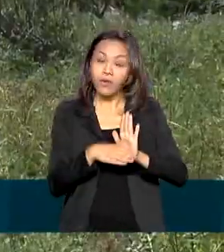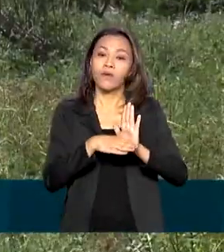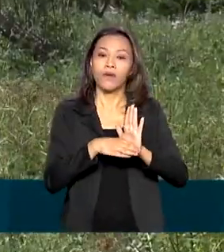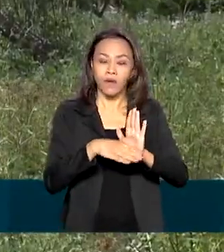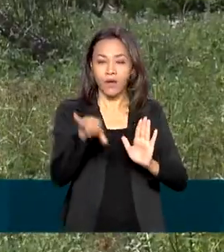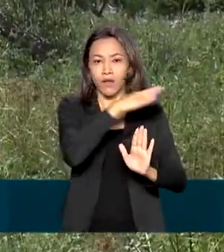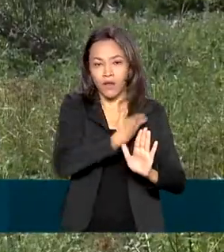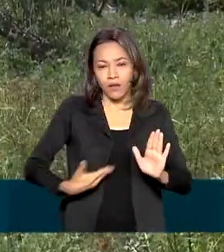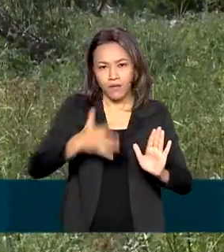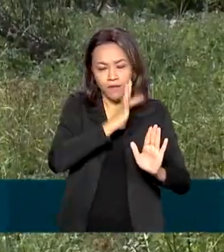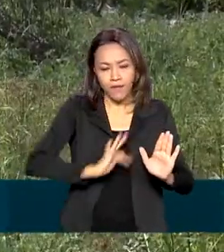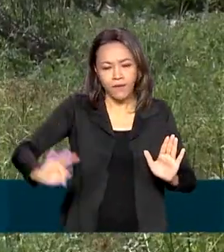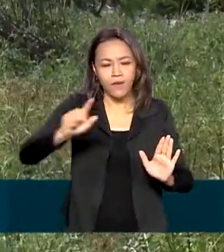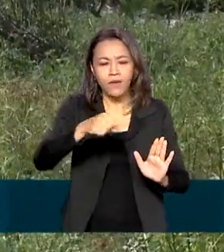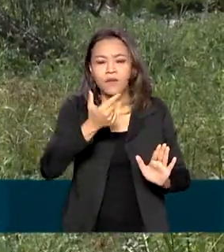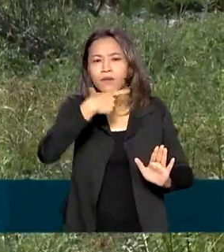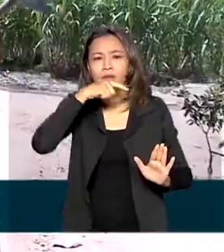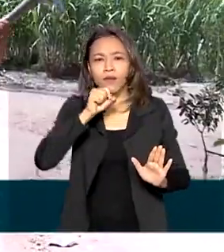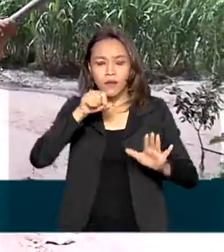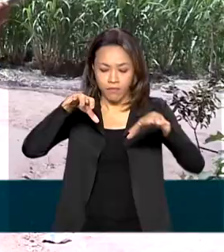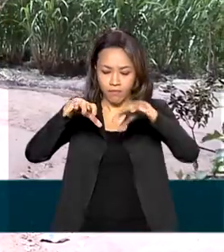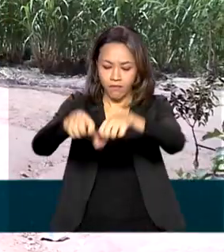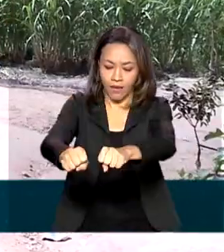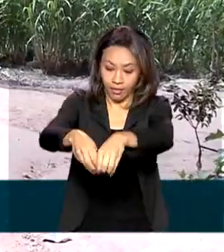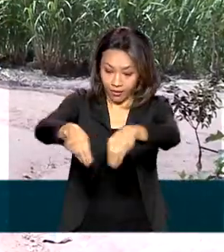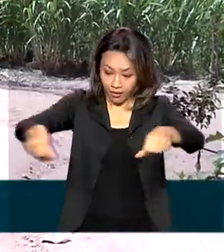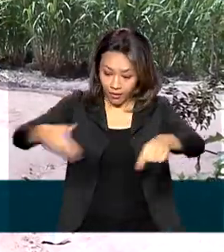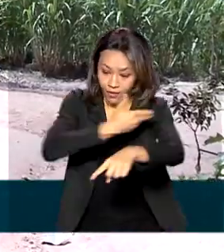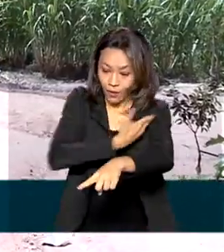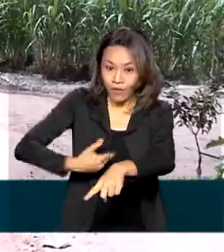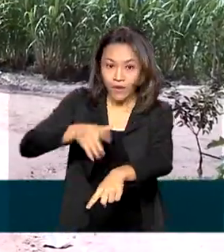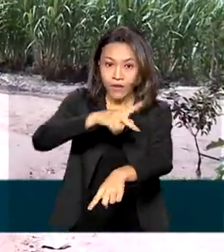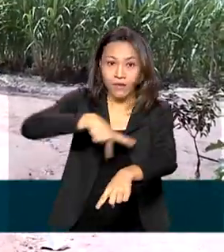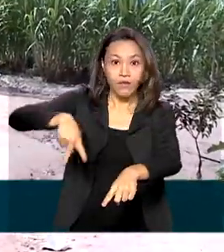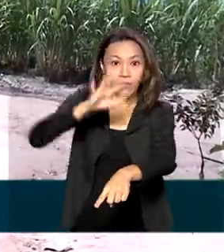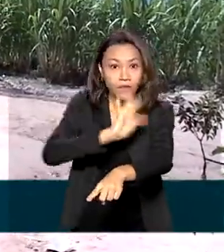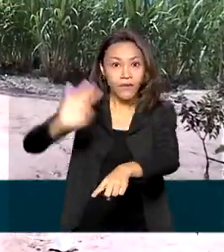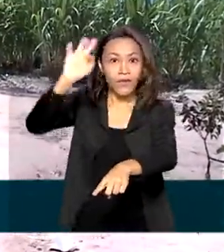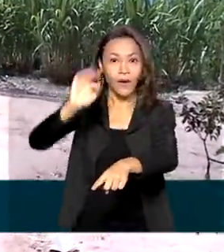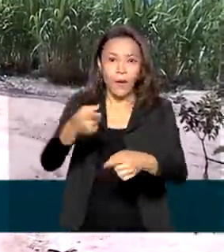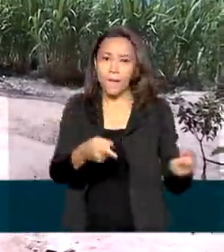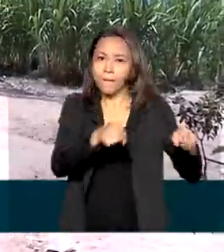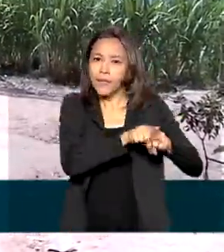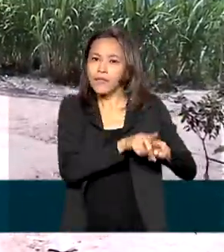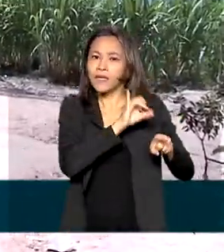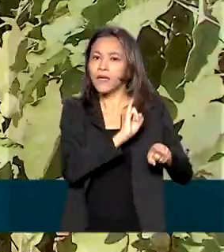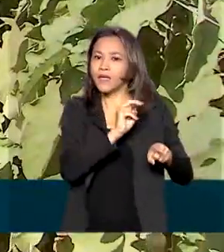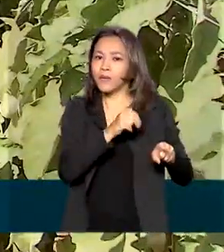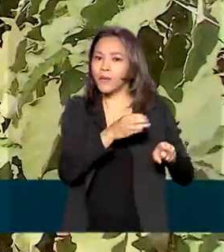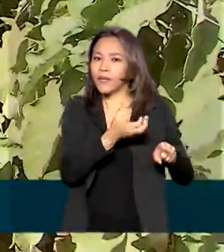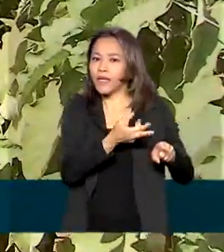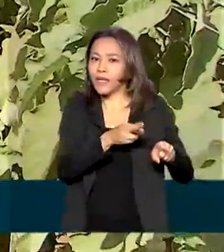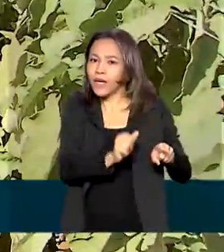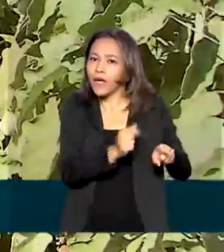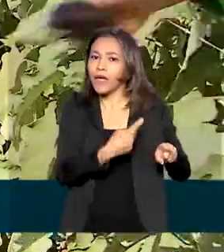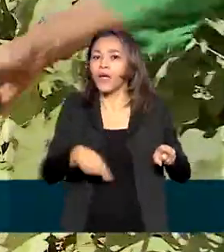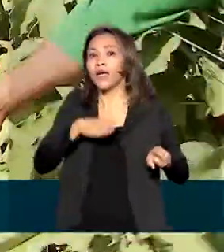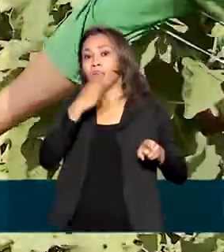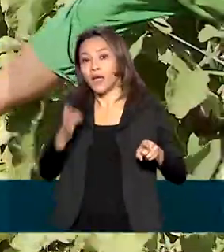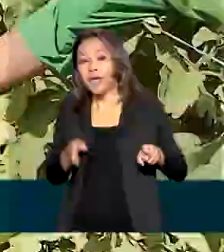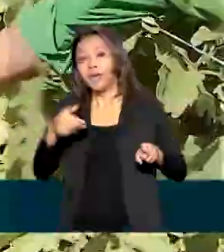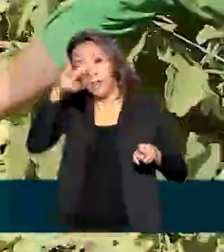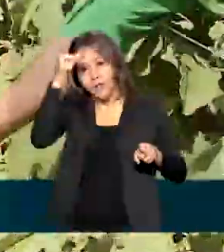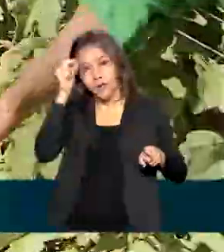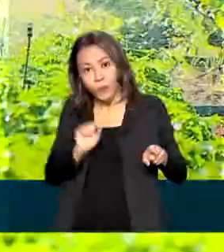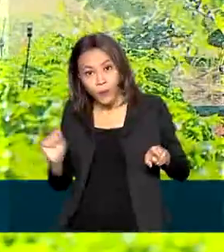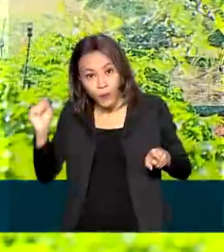regularização para quem ocupa terras da União. A ideia é que a partir de parcerias entre o INCRA e as prefeituras, a regularização em